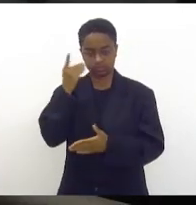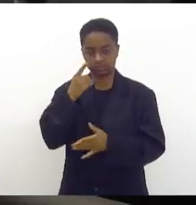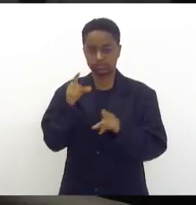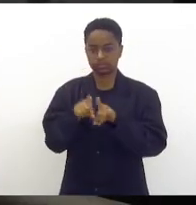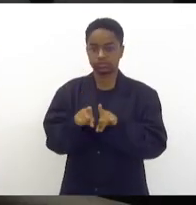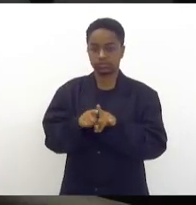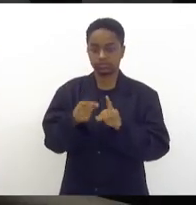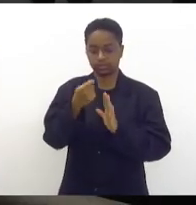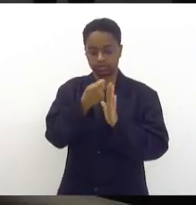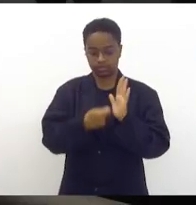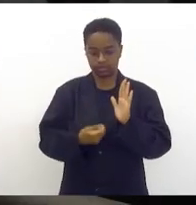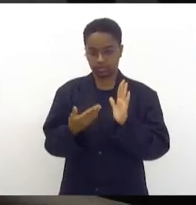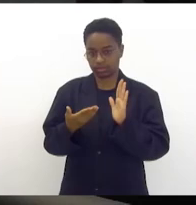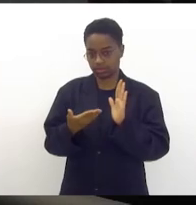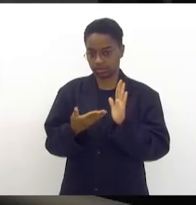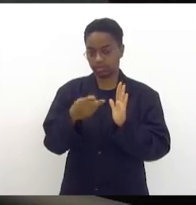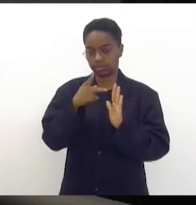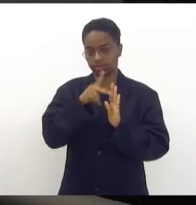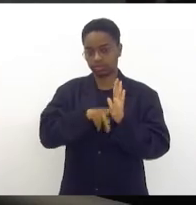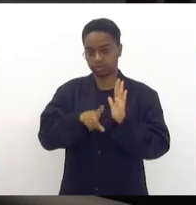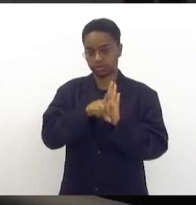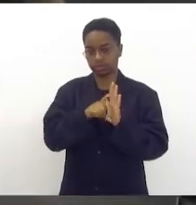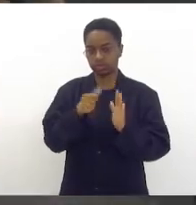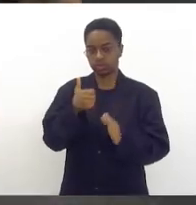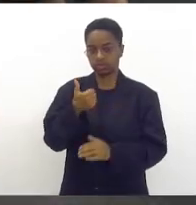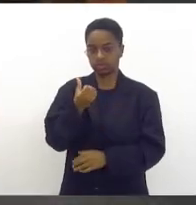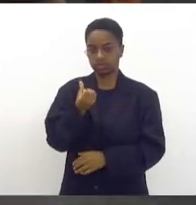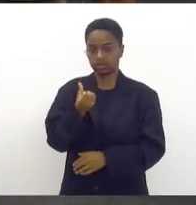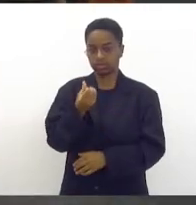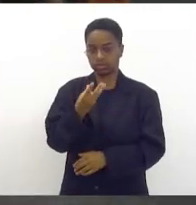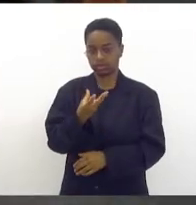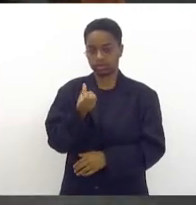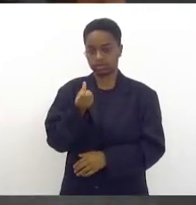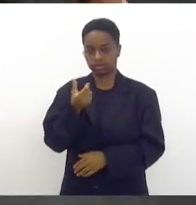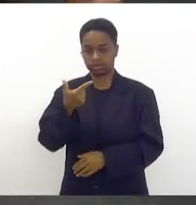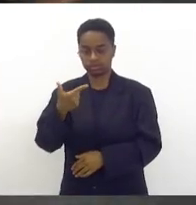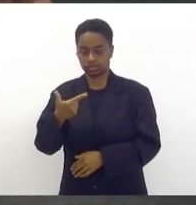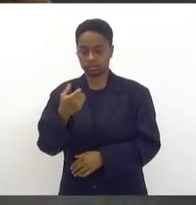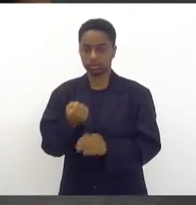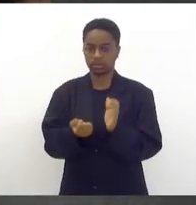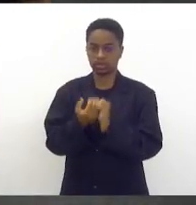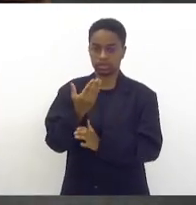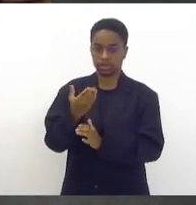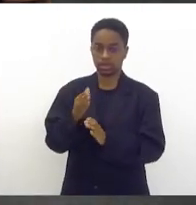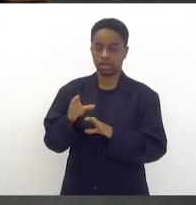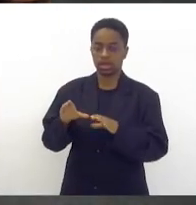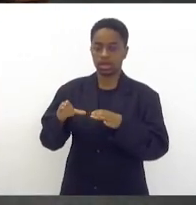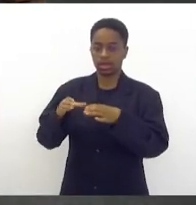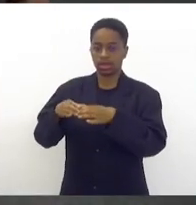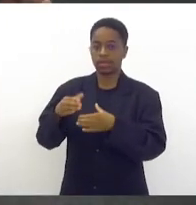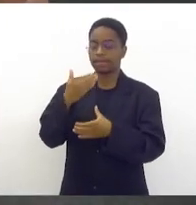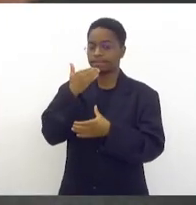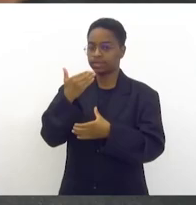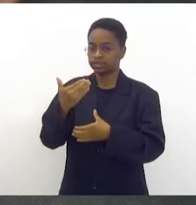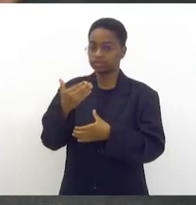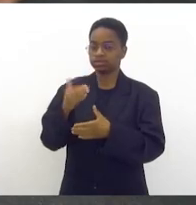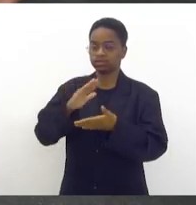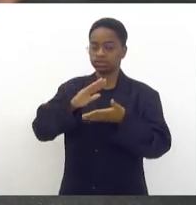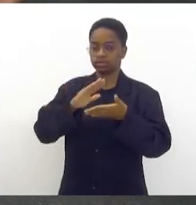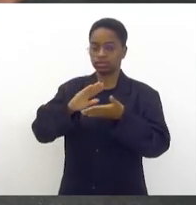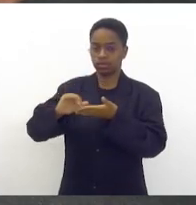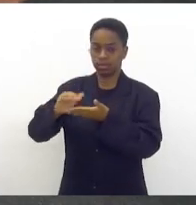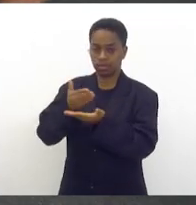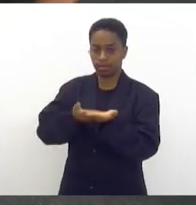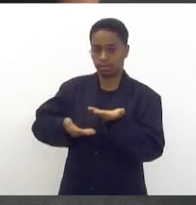relatores do projeto. Projeto de lei 1362 de 2019, que cria o Banco de Pedidos de Remoções e Permutas da Fundação de